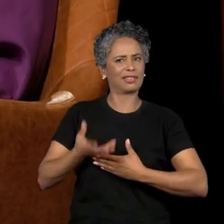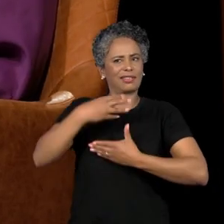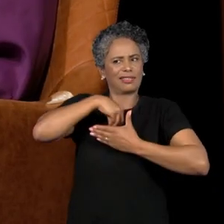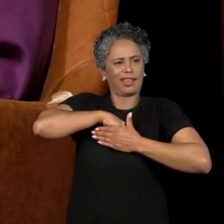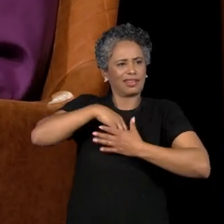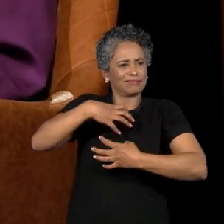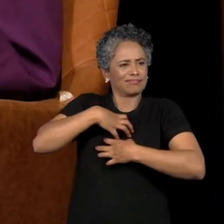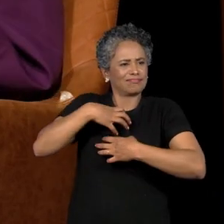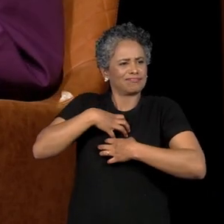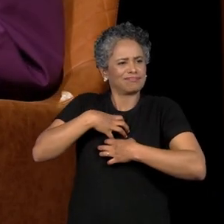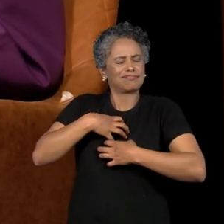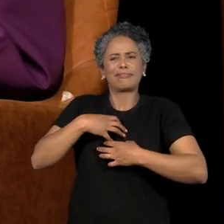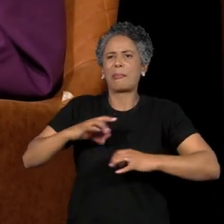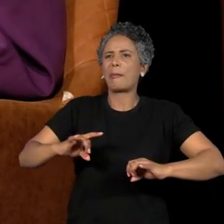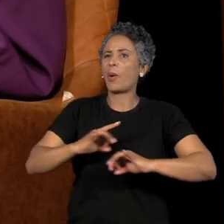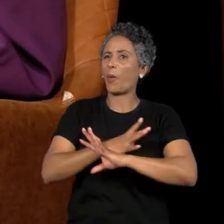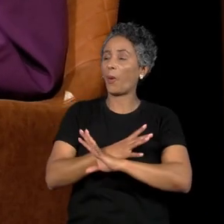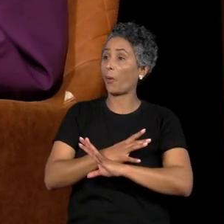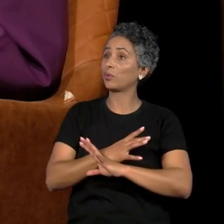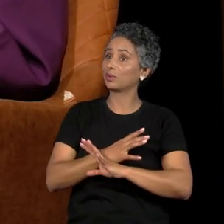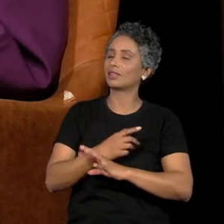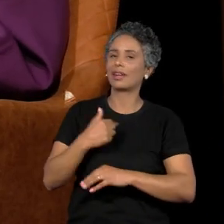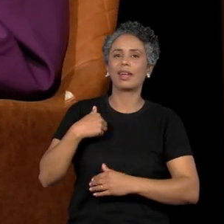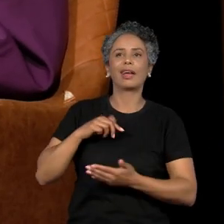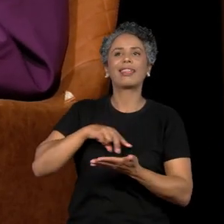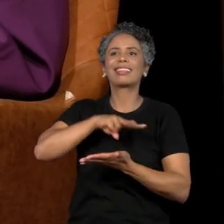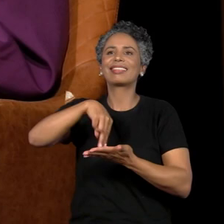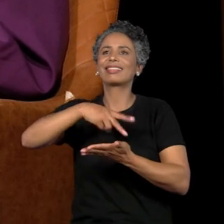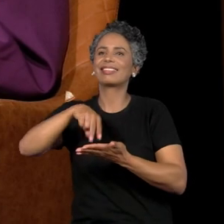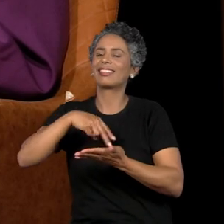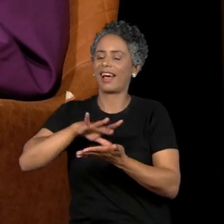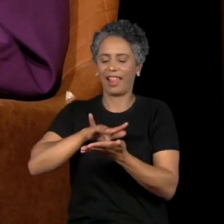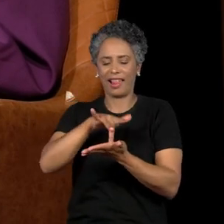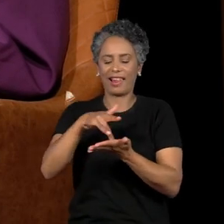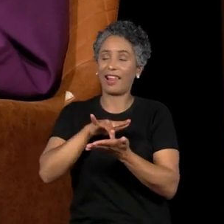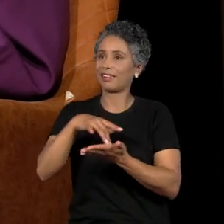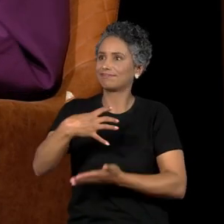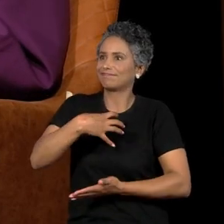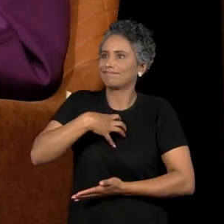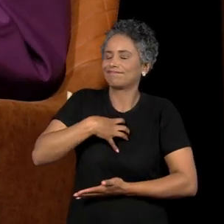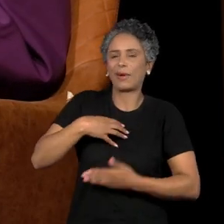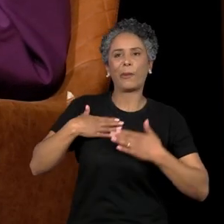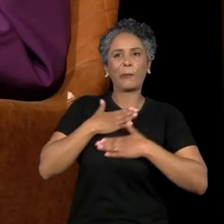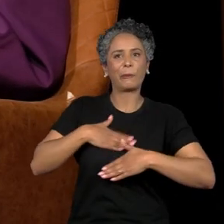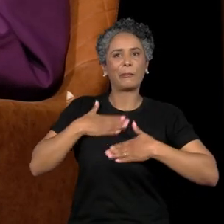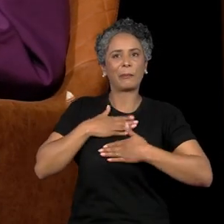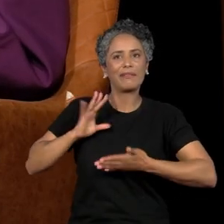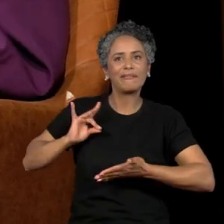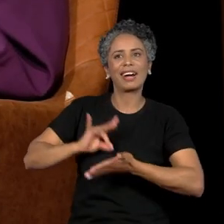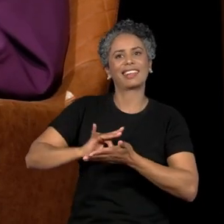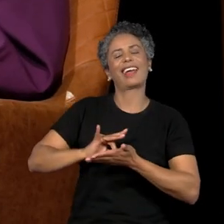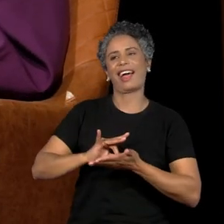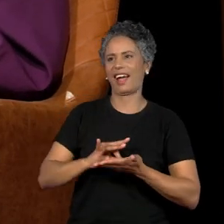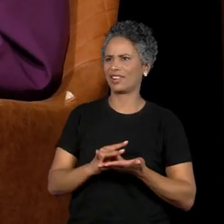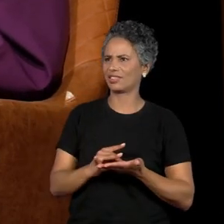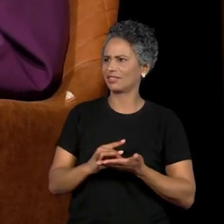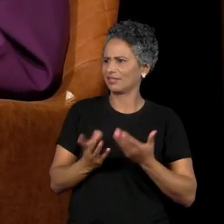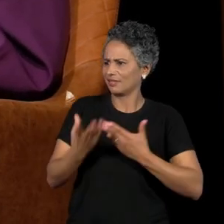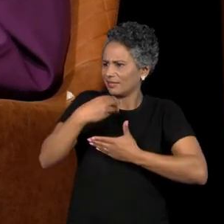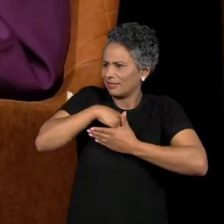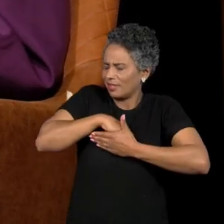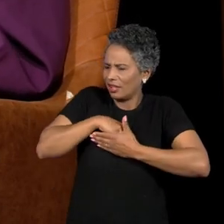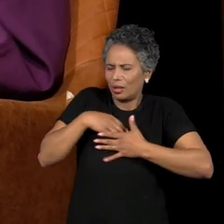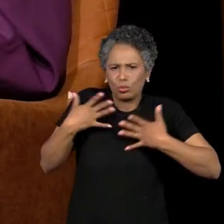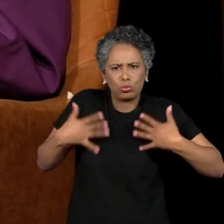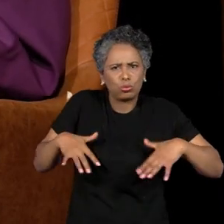meu físico. Eu senti prazer, eu não conhecia movimento de dança, mas eu senti um prazer muito grande.